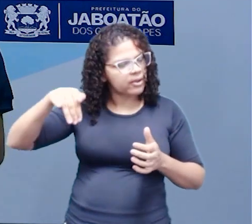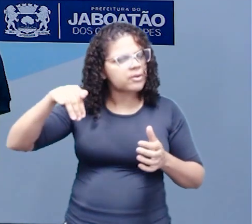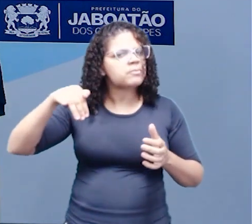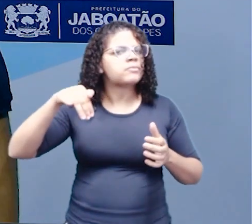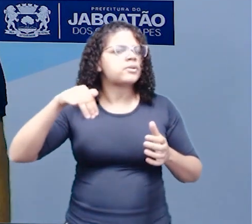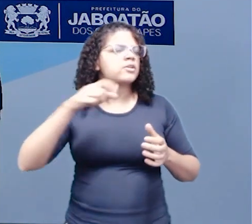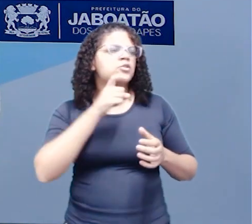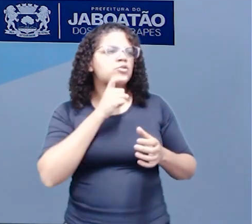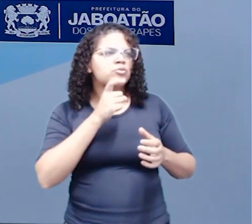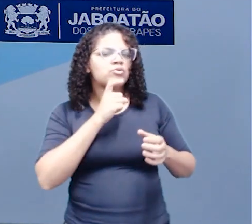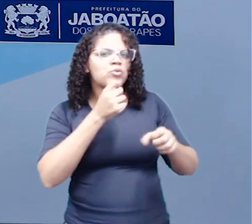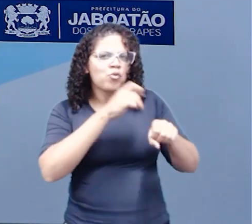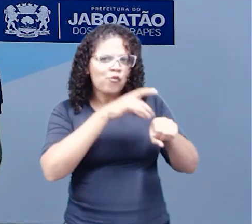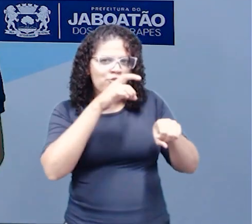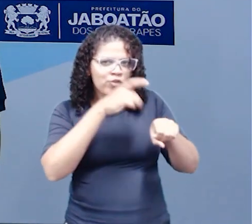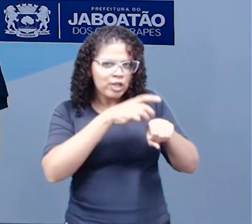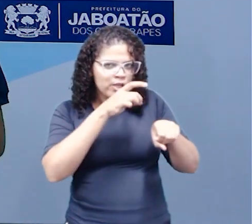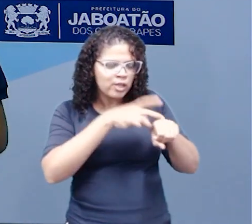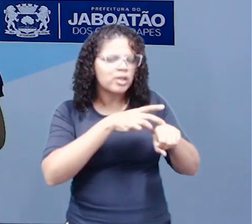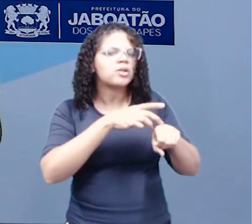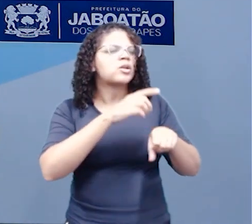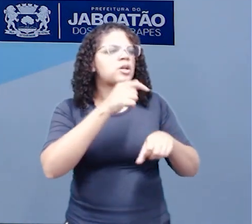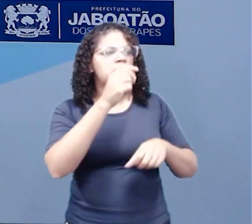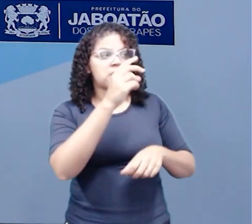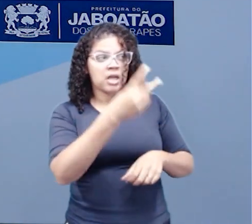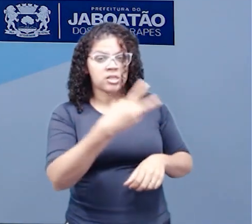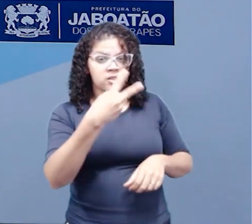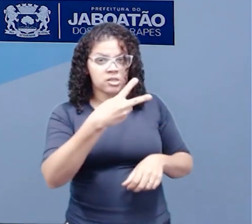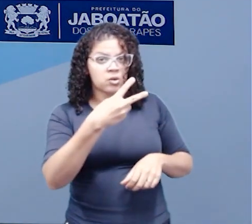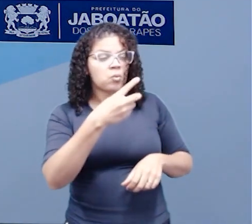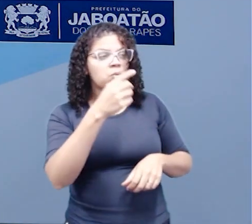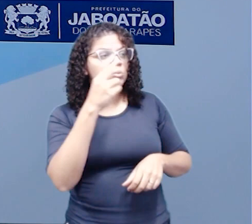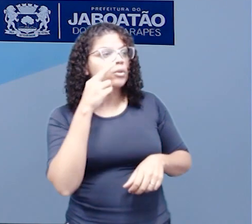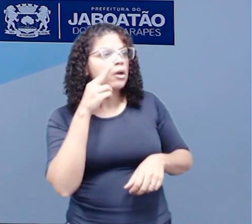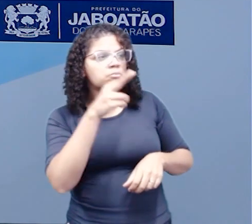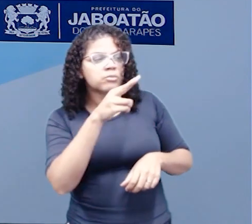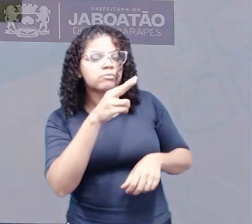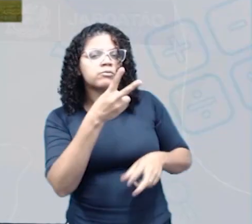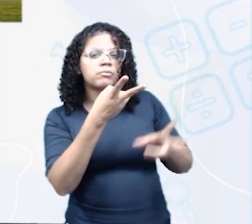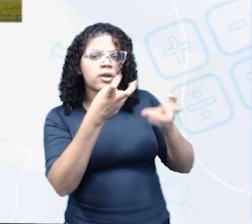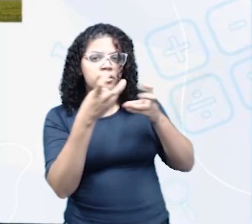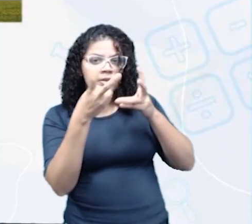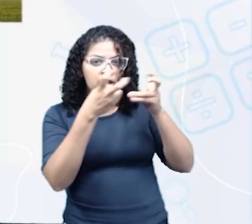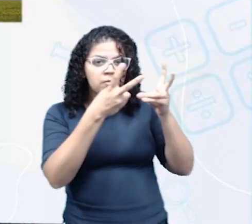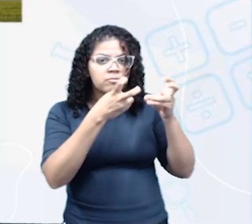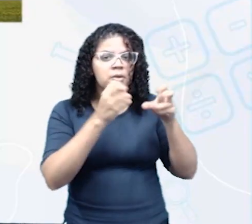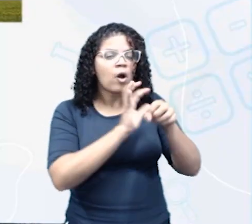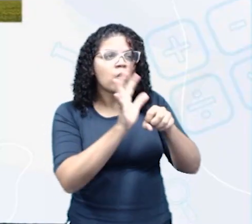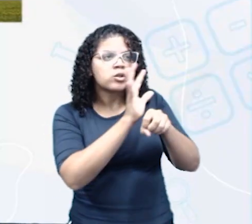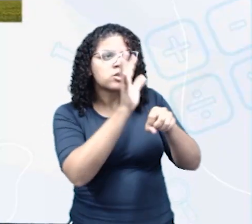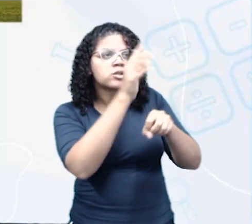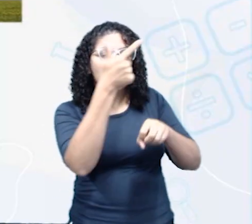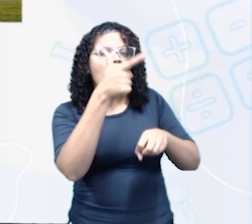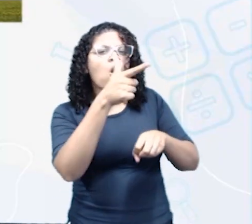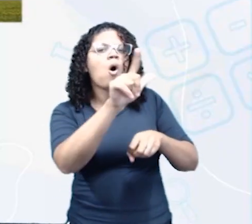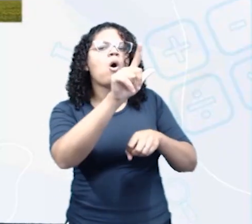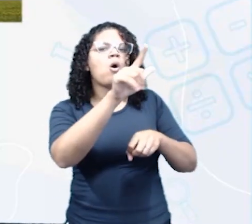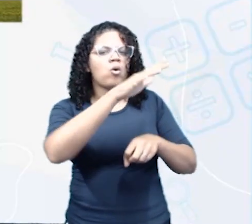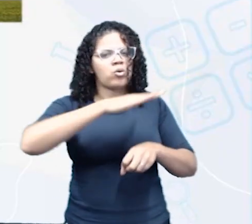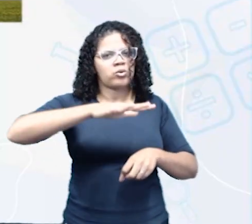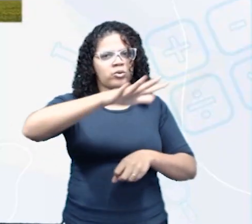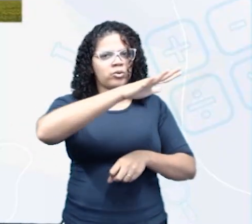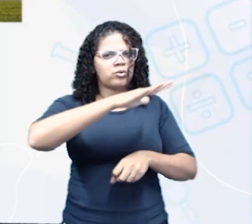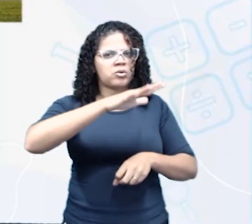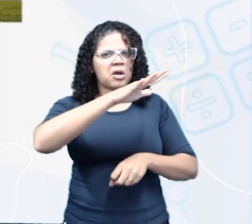frio. E a segunda mostra a condensação acontecendo em outro lugar, certo? Que